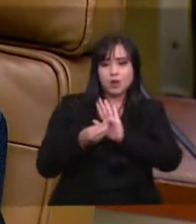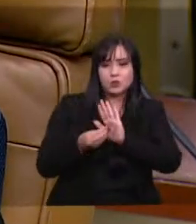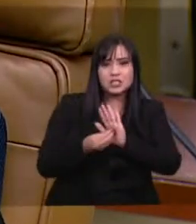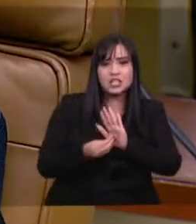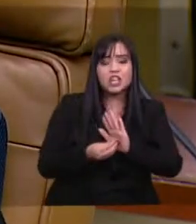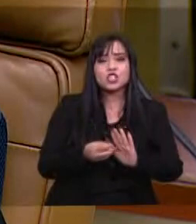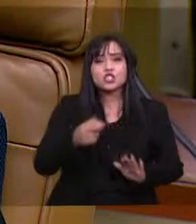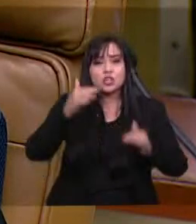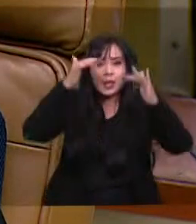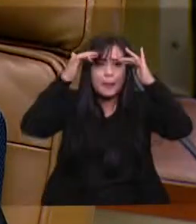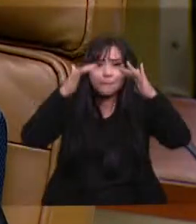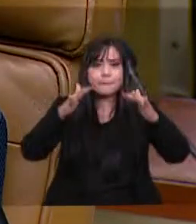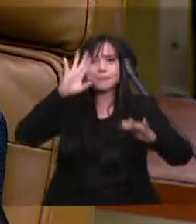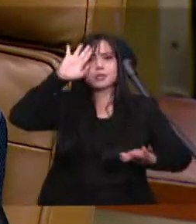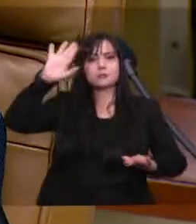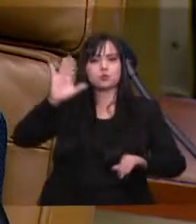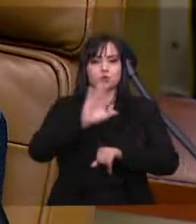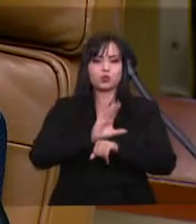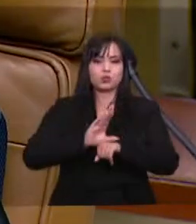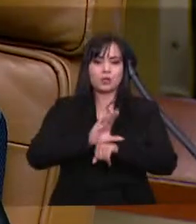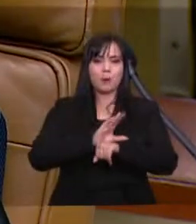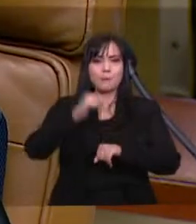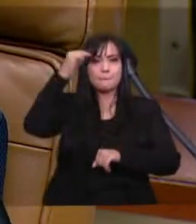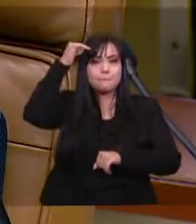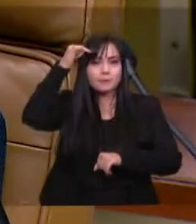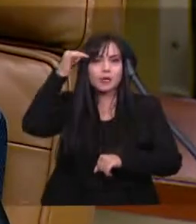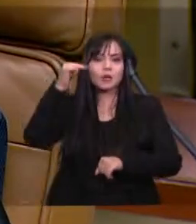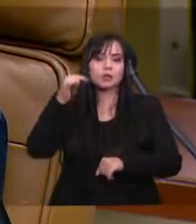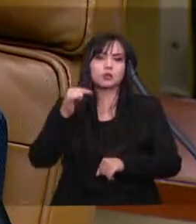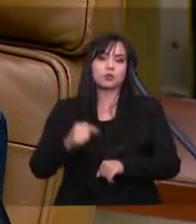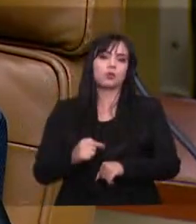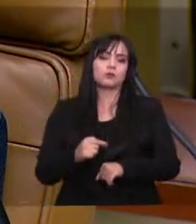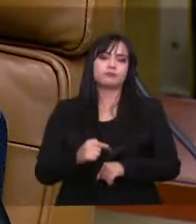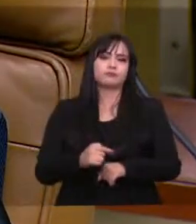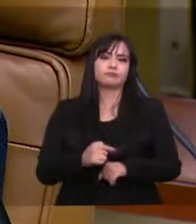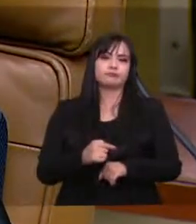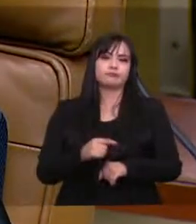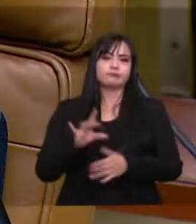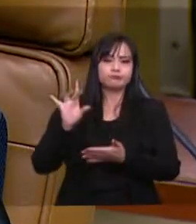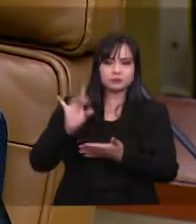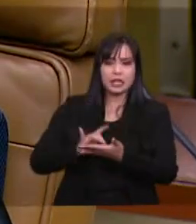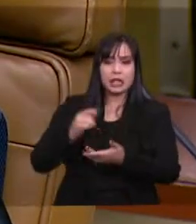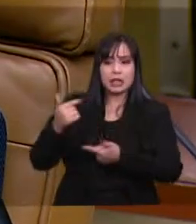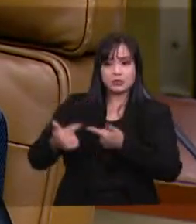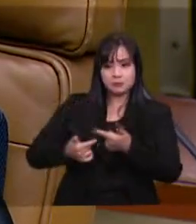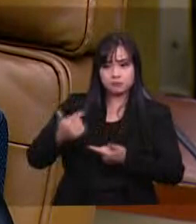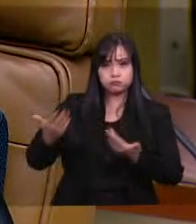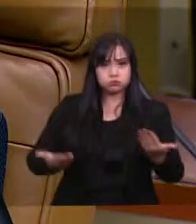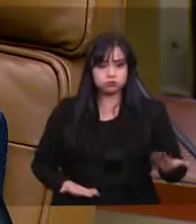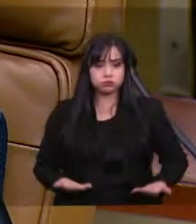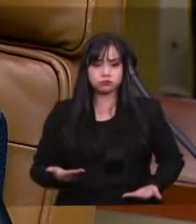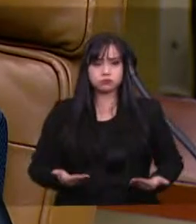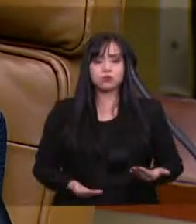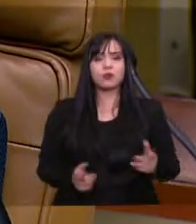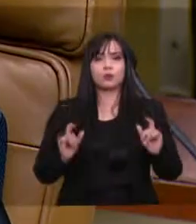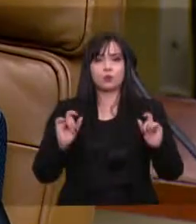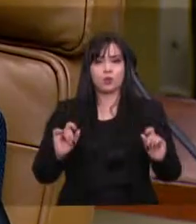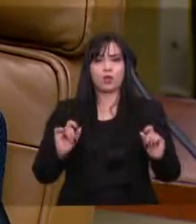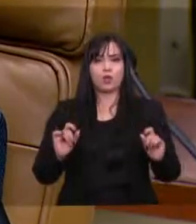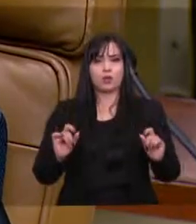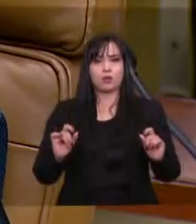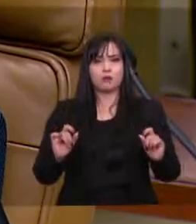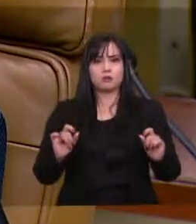aos princípios constitucionais de observância obrigatória pelos exercentes de função pública sobre os quais